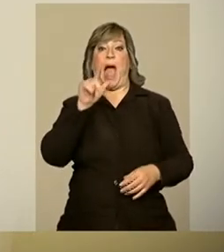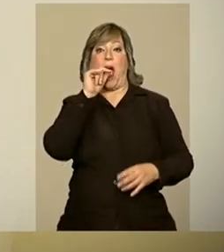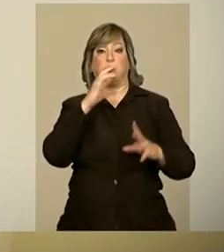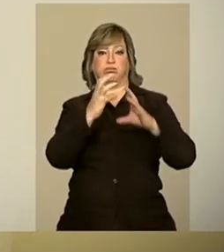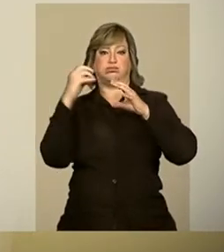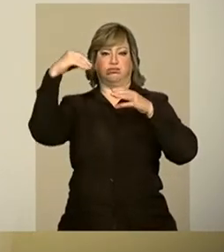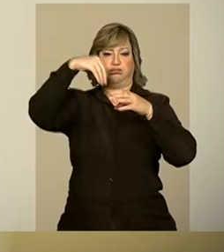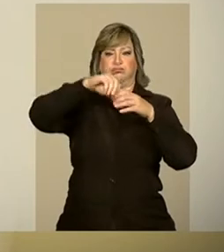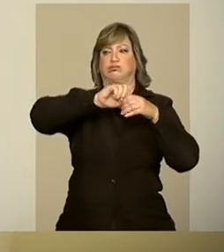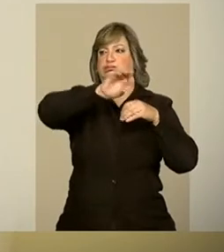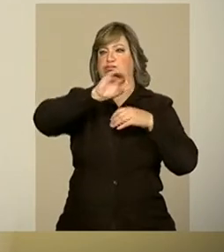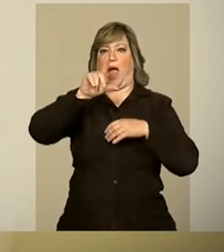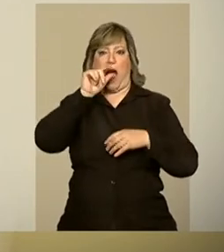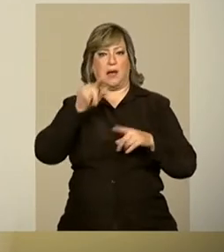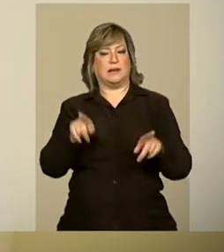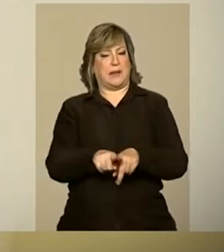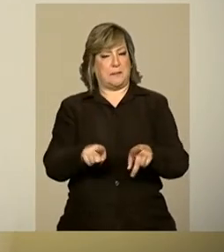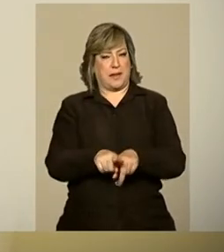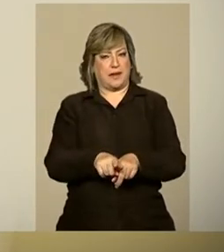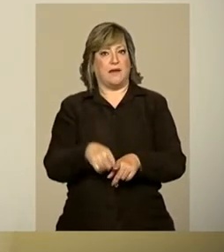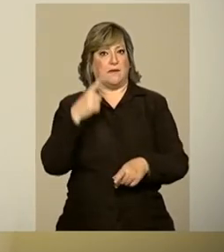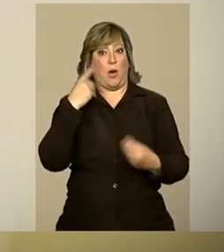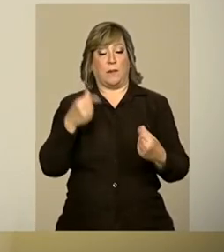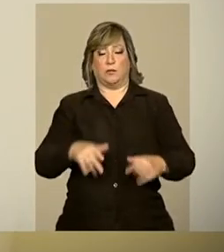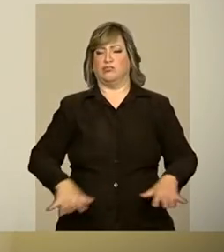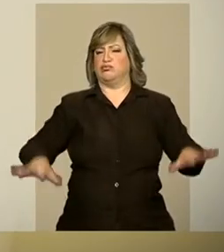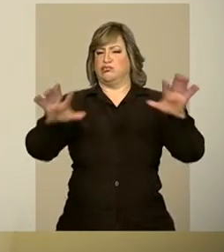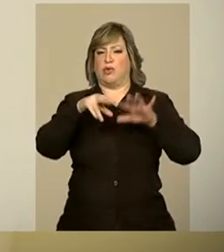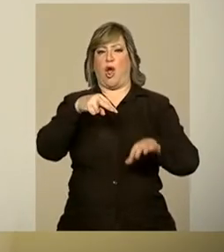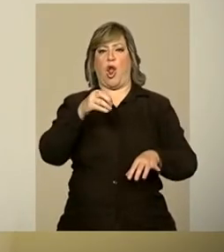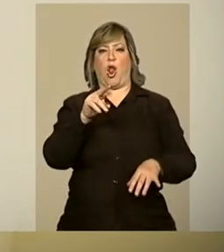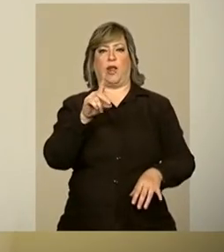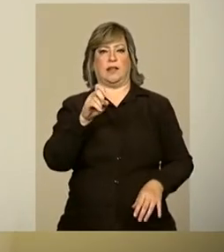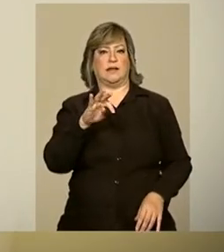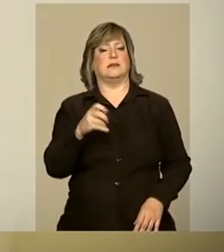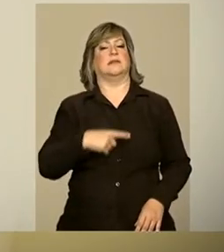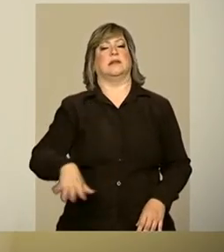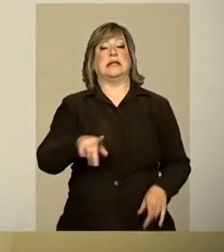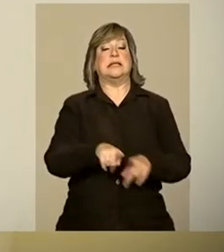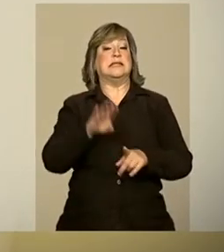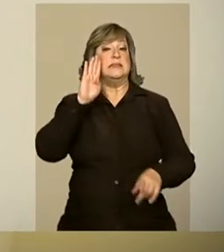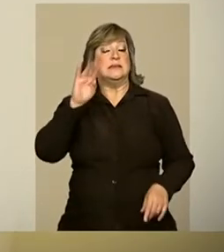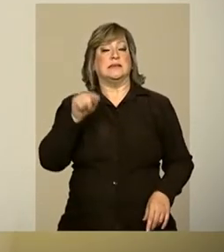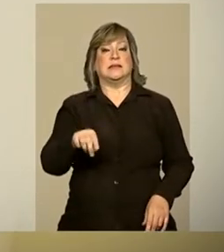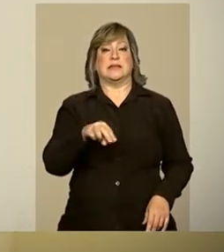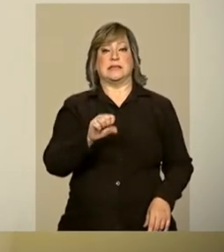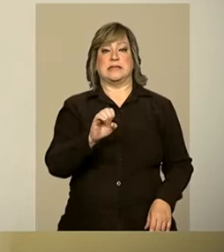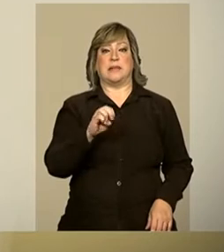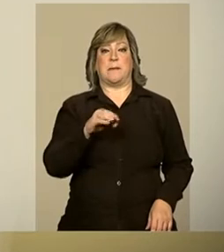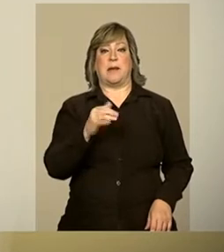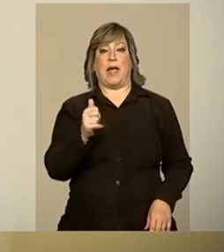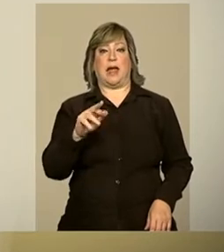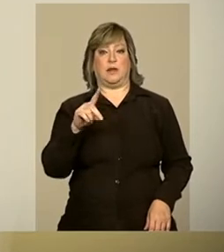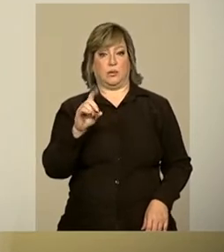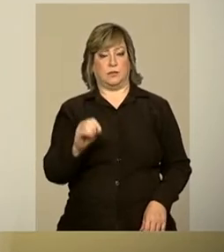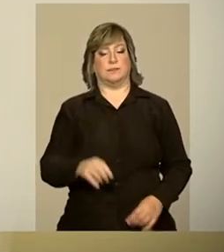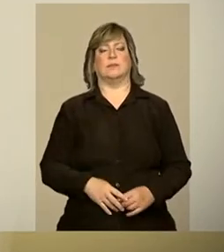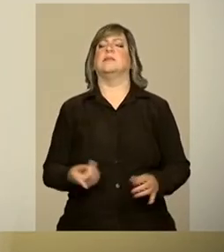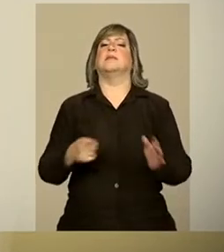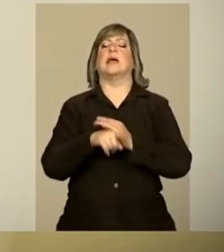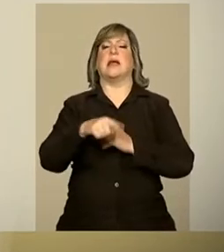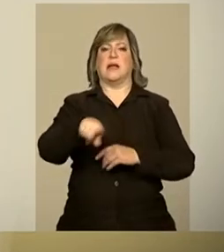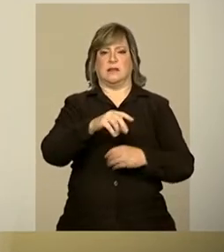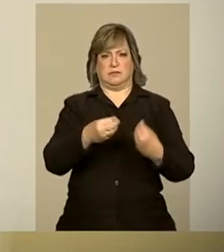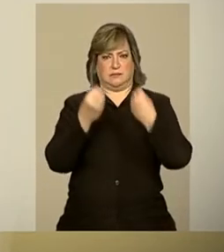distribuição está avançada no Nordeste e especificamente no semiárido. E as máquinas passam a ser da prefeitura daquela